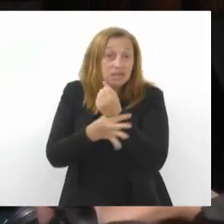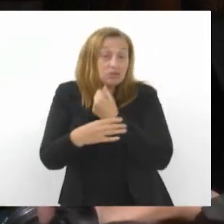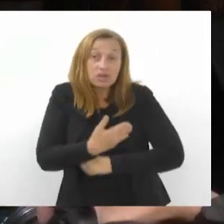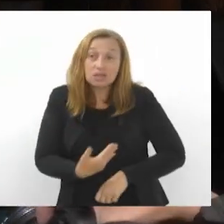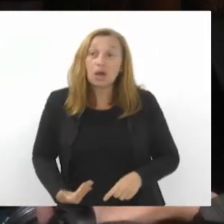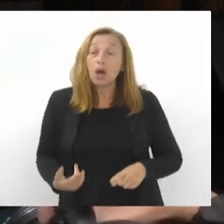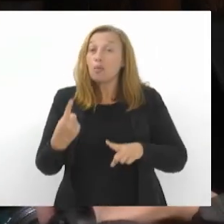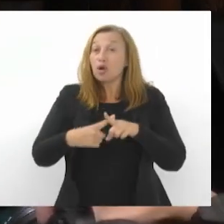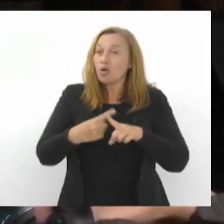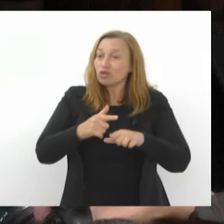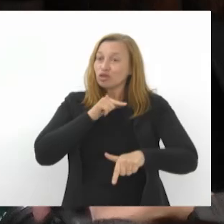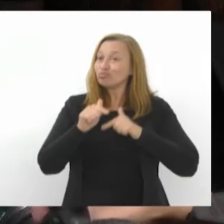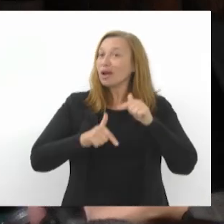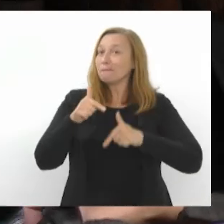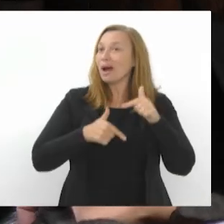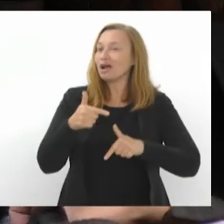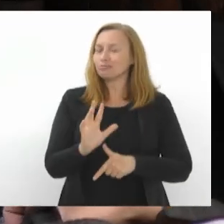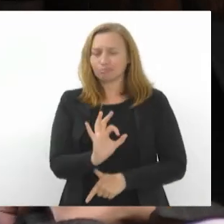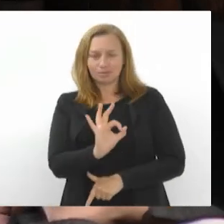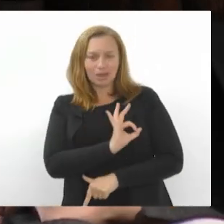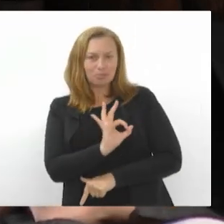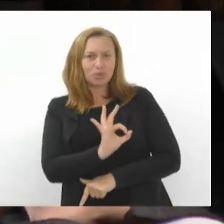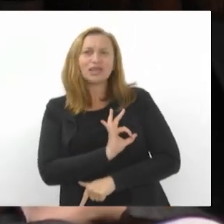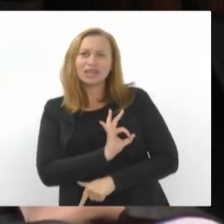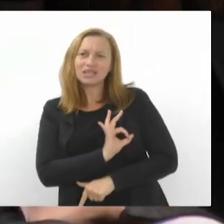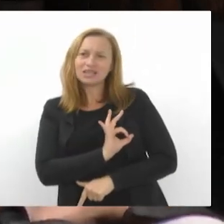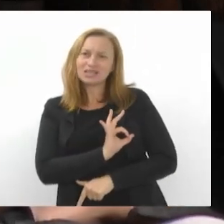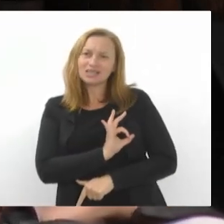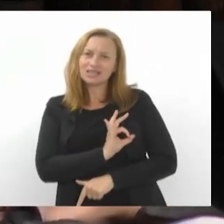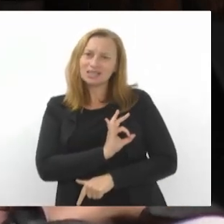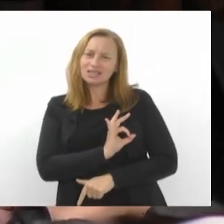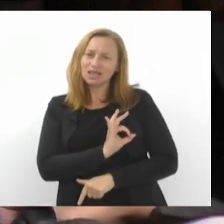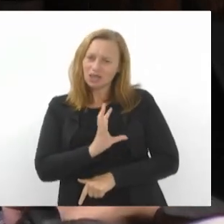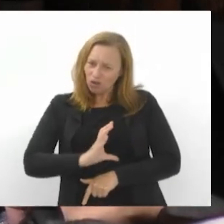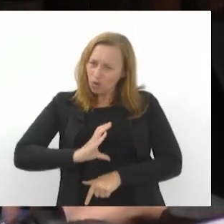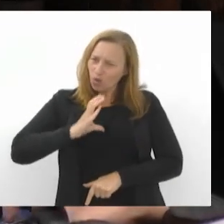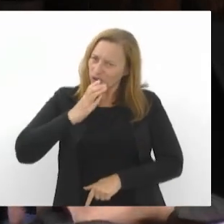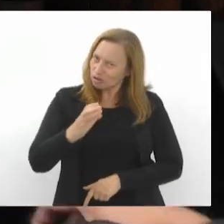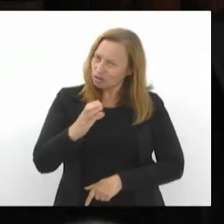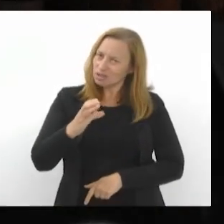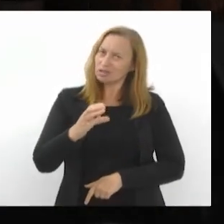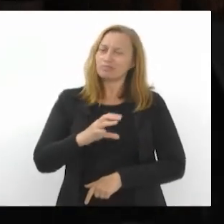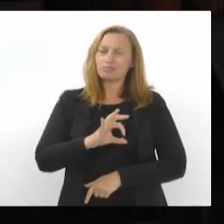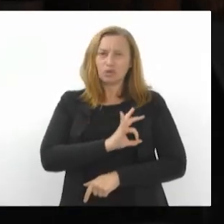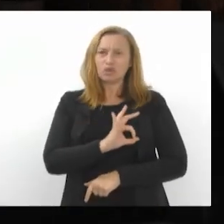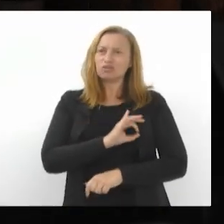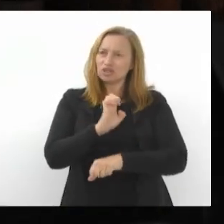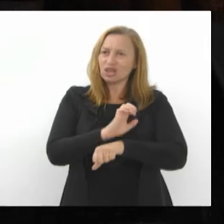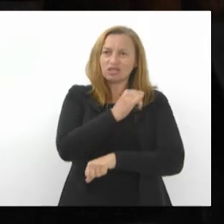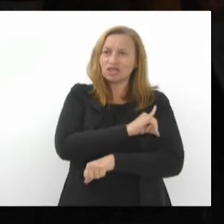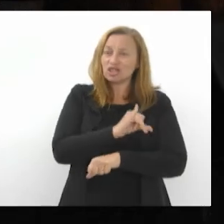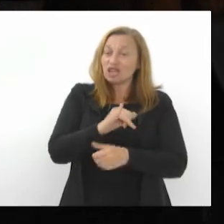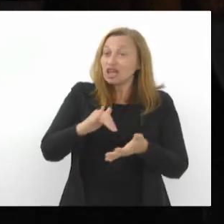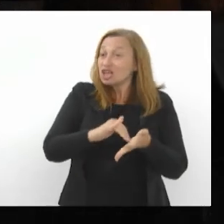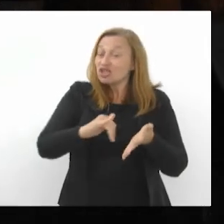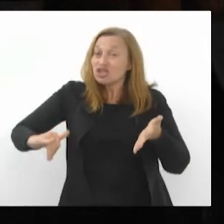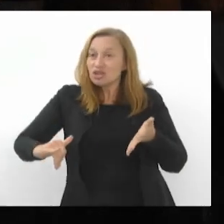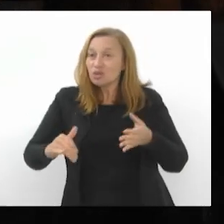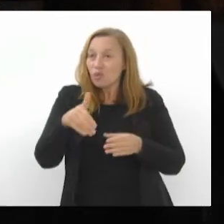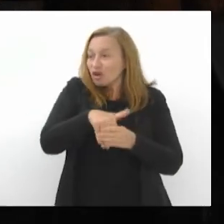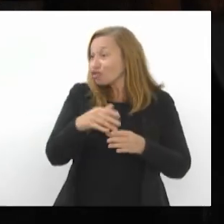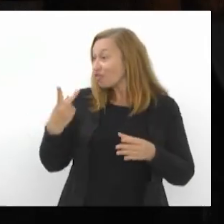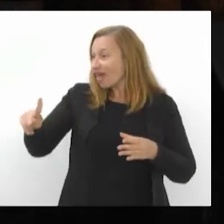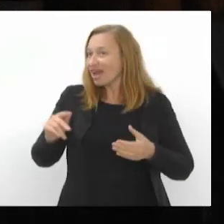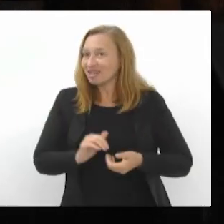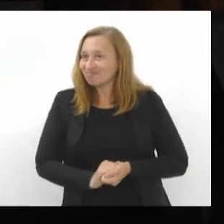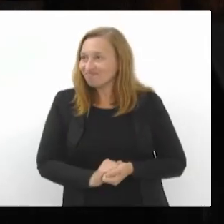uma operação da nossa honrosa Polícia Militar do Estado do Rio de Janeiro, tira de circulação os eleitores dela, porra.